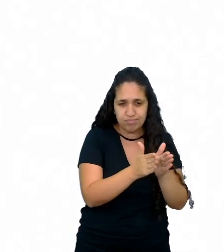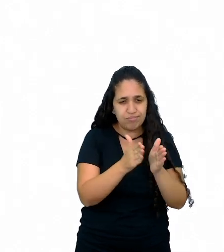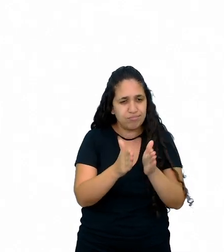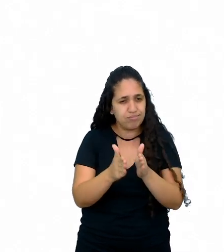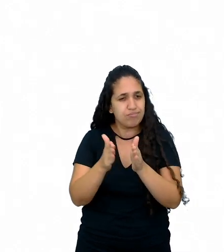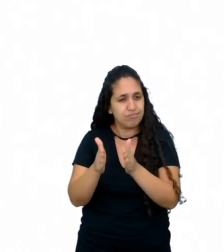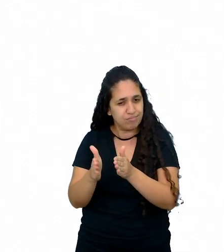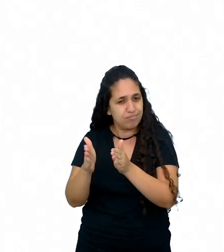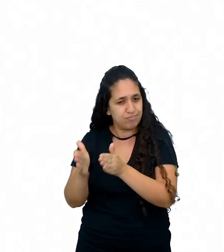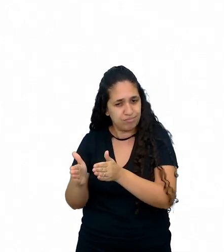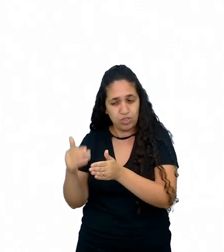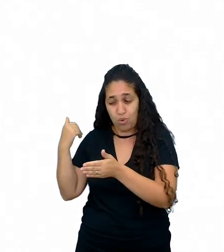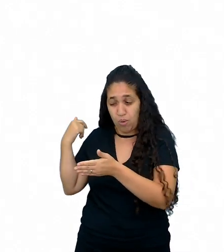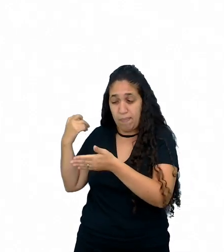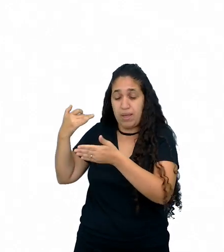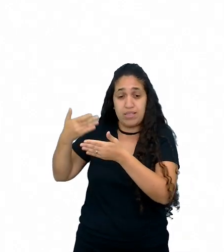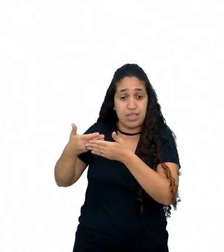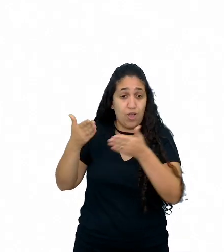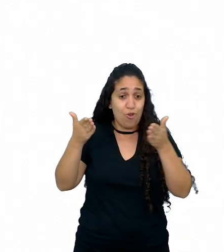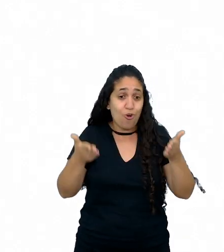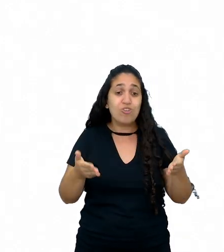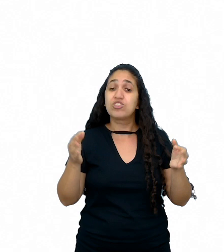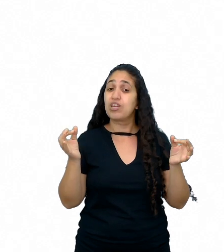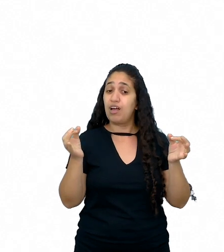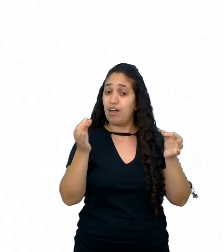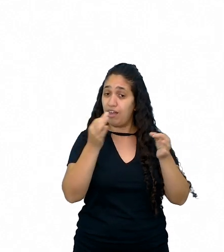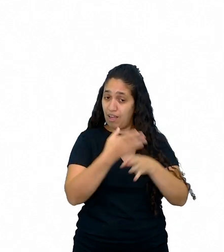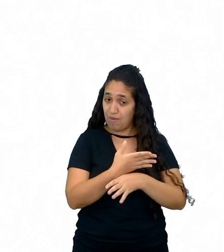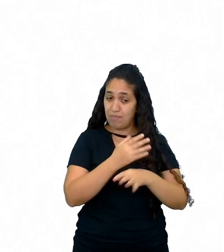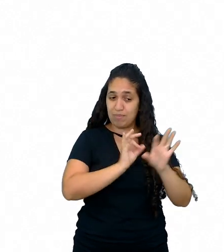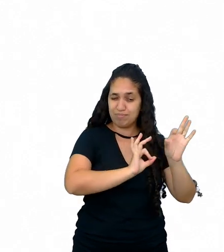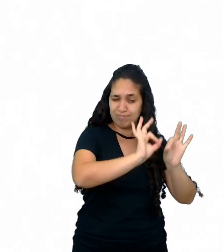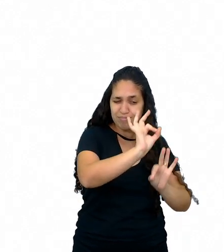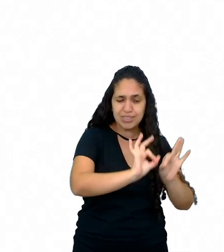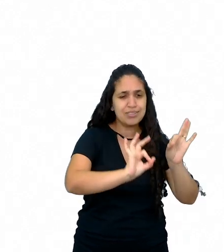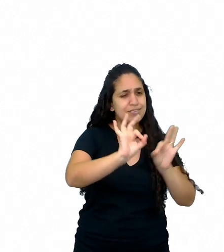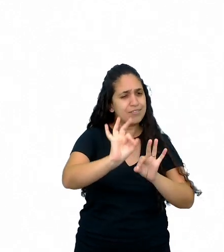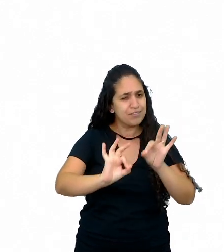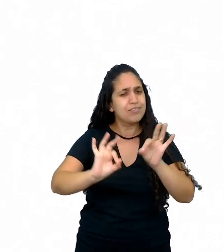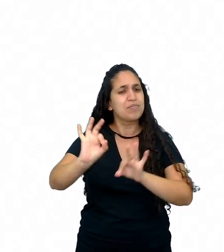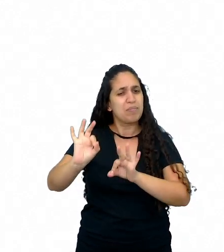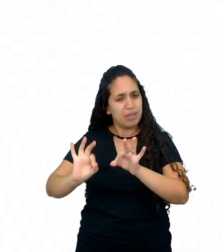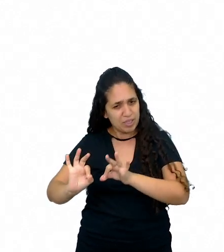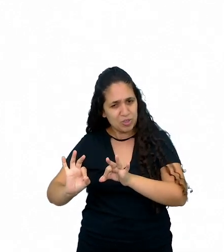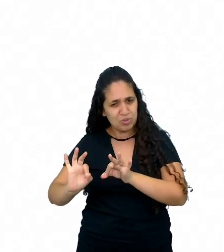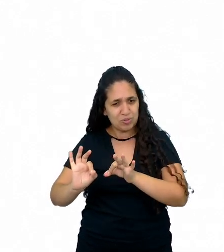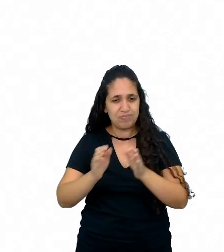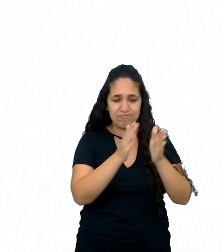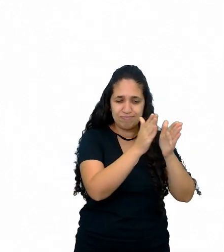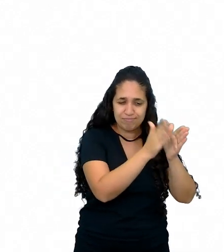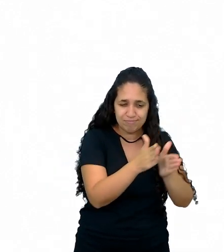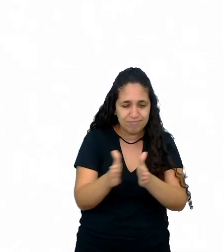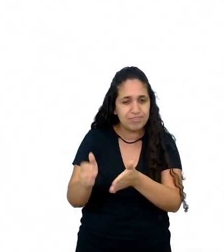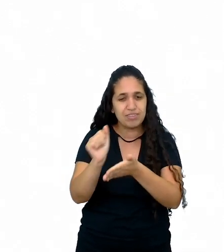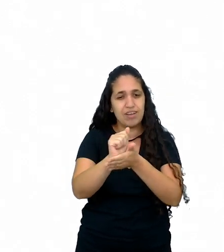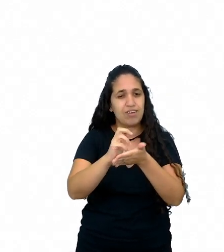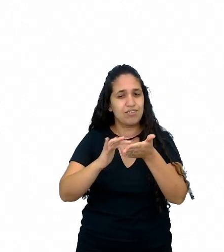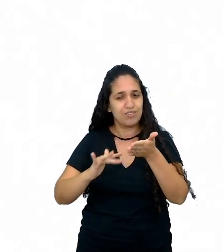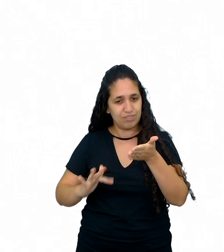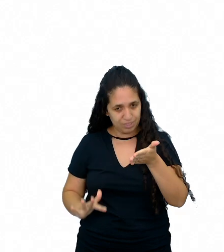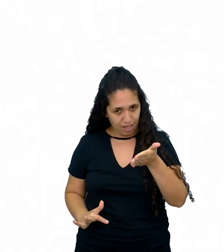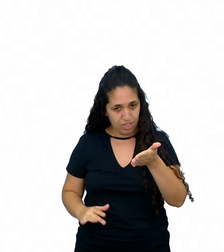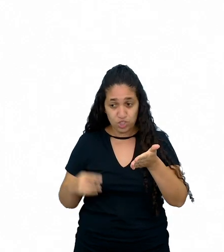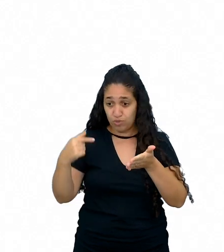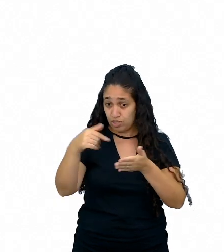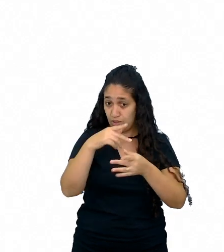Marcos, e hoje vocês terminam aqui o planejamento, né, da sequência de atividade. Vocês